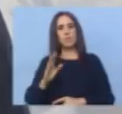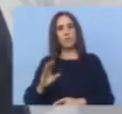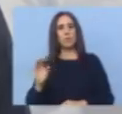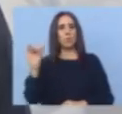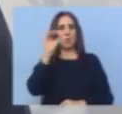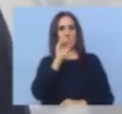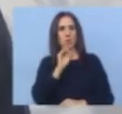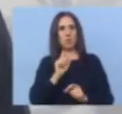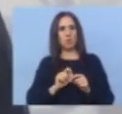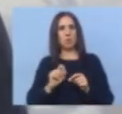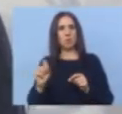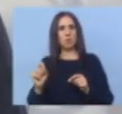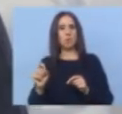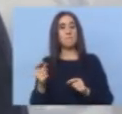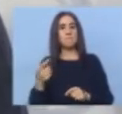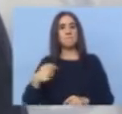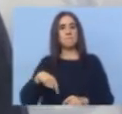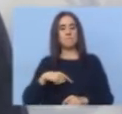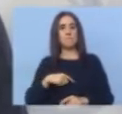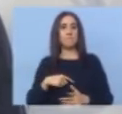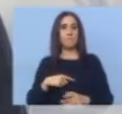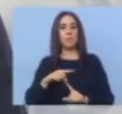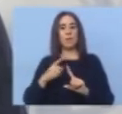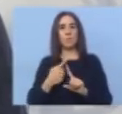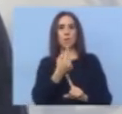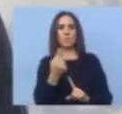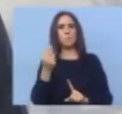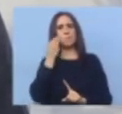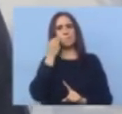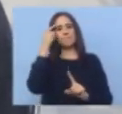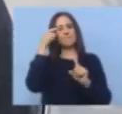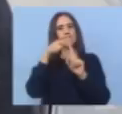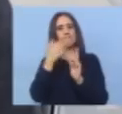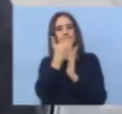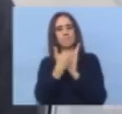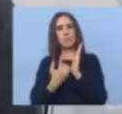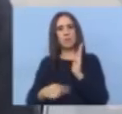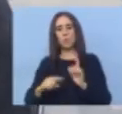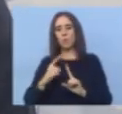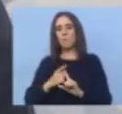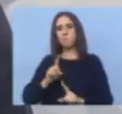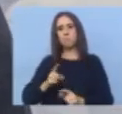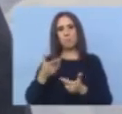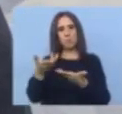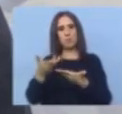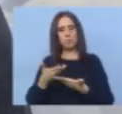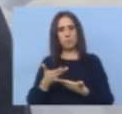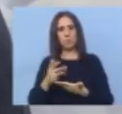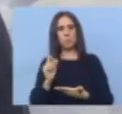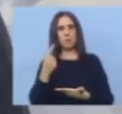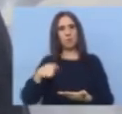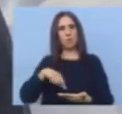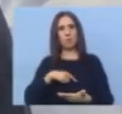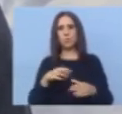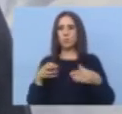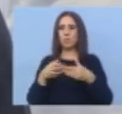local, em que para nós há, assim, cada ano tem assim uma graça, um objetivo, em que no primeiro ano é o acolhimento, em que nós acolhemos